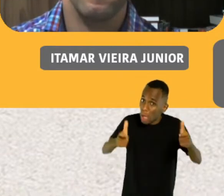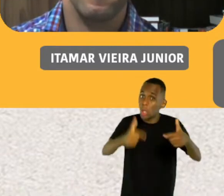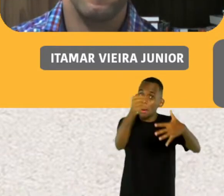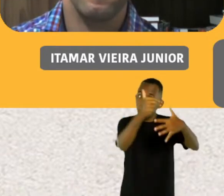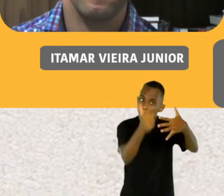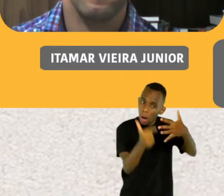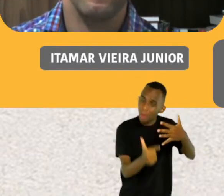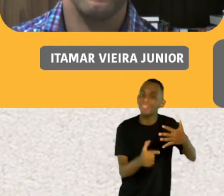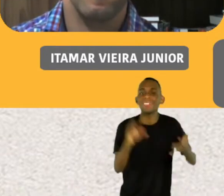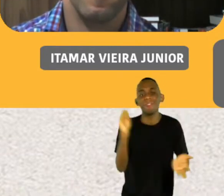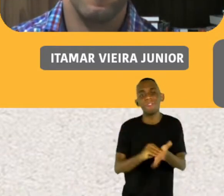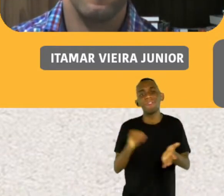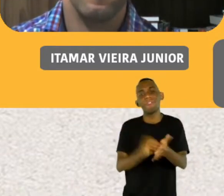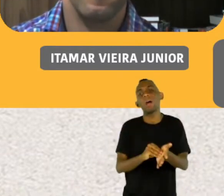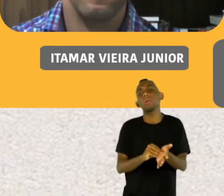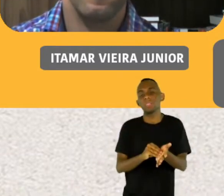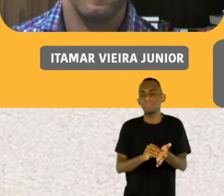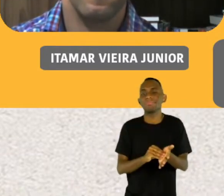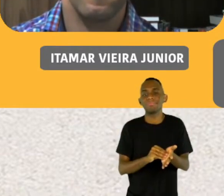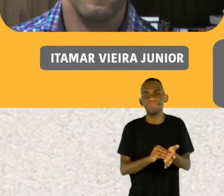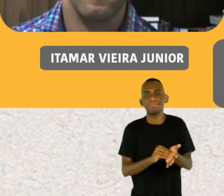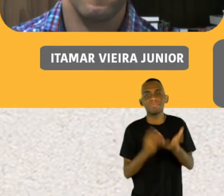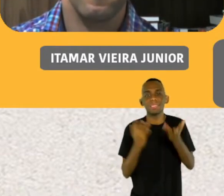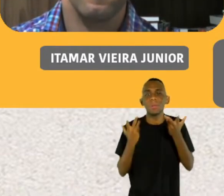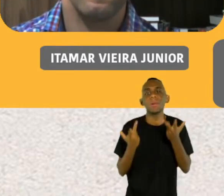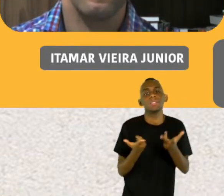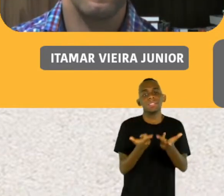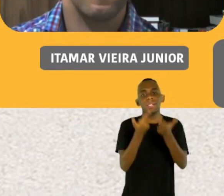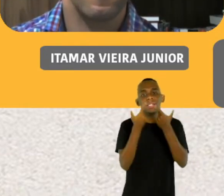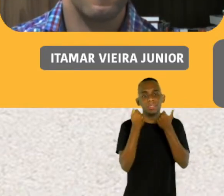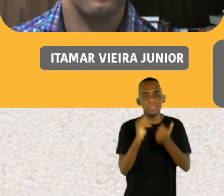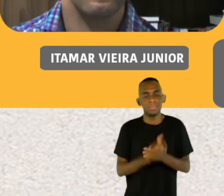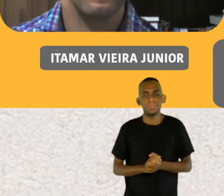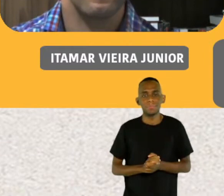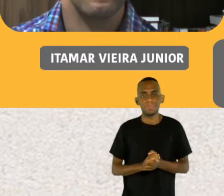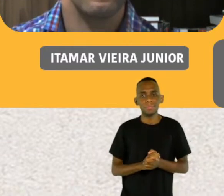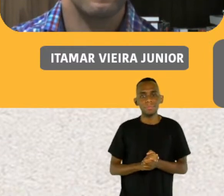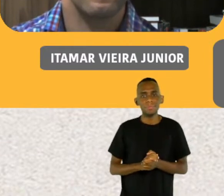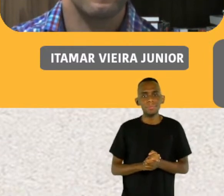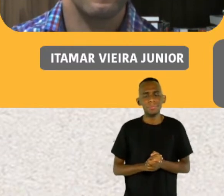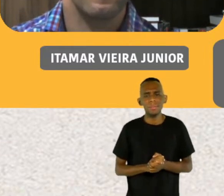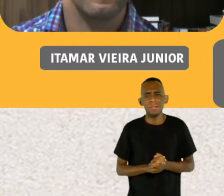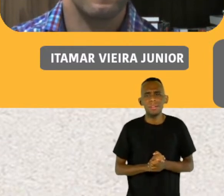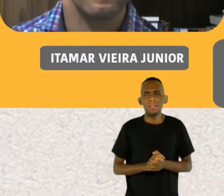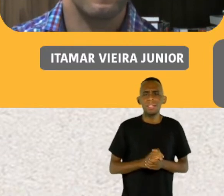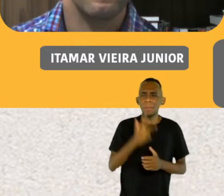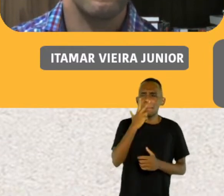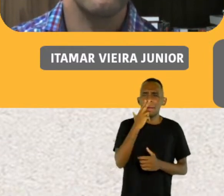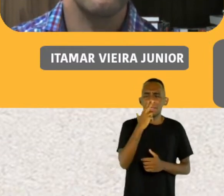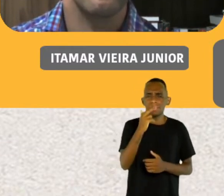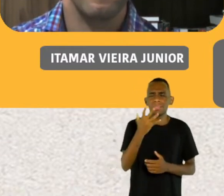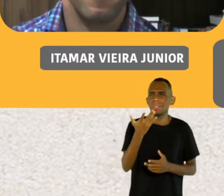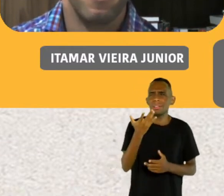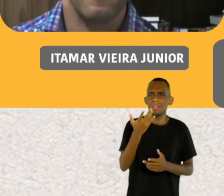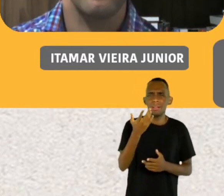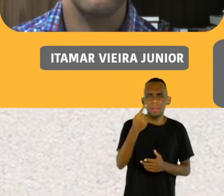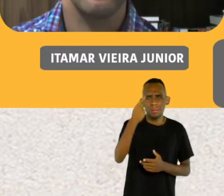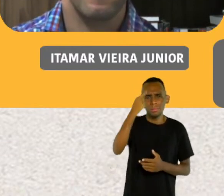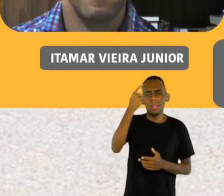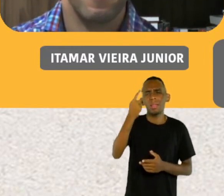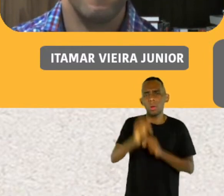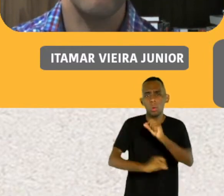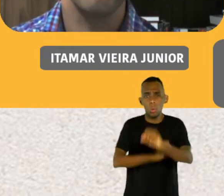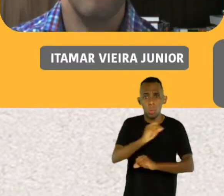é fundamental, ou seja, desmistifica completamente a ideia de que a gente precisa de fazer concessão na nossa literatura para poder